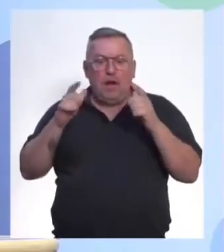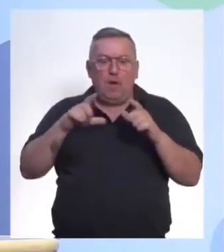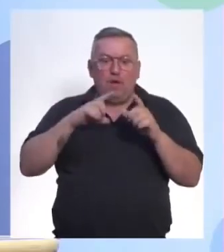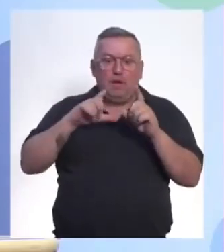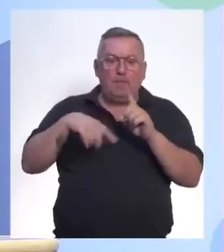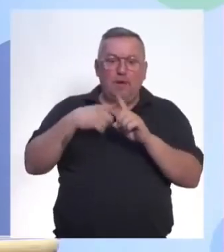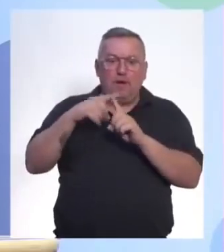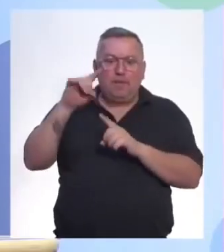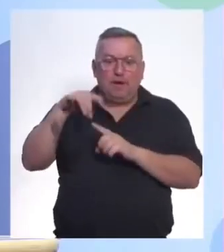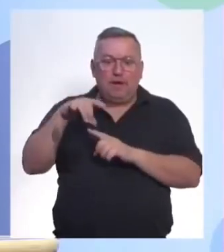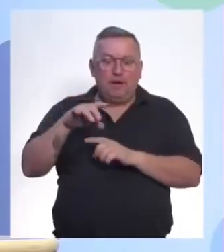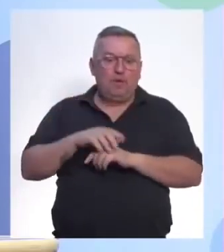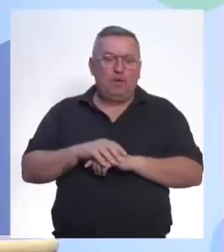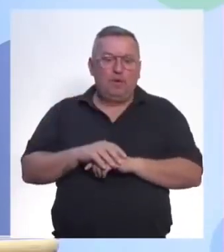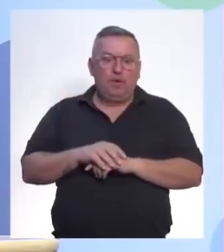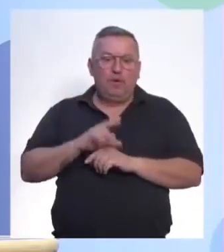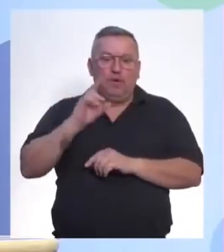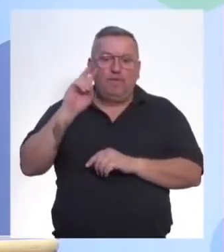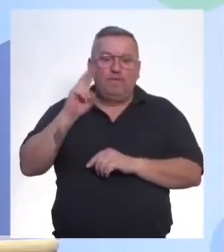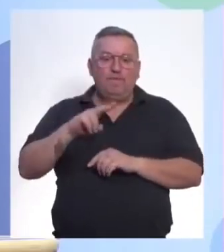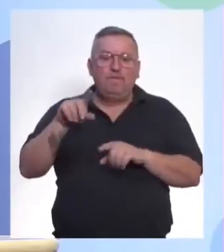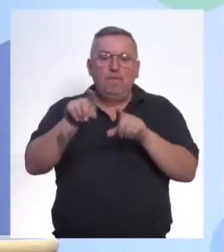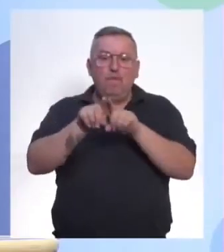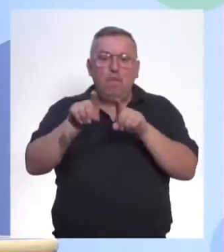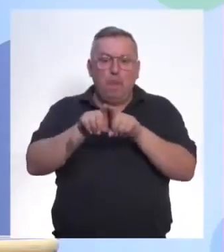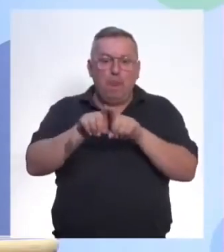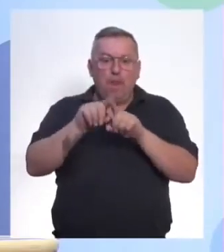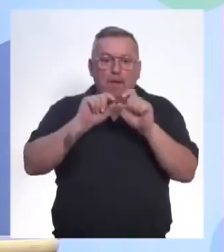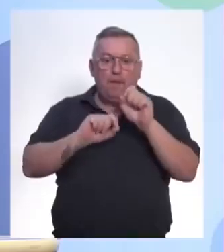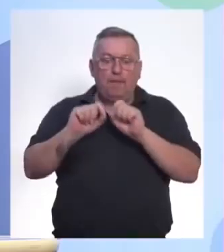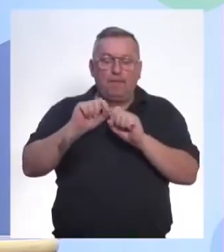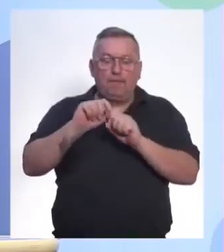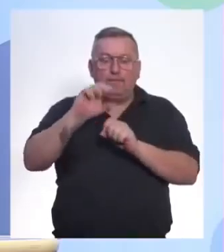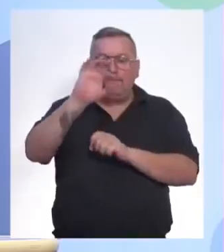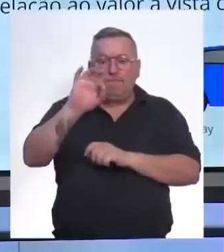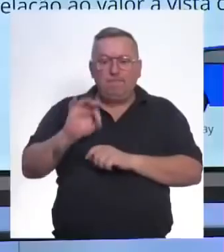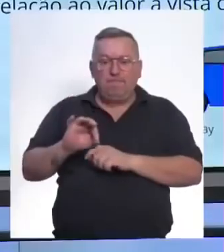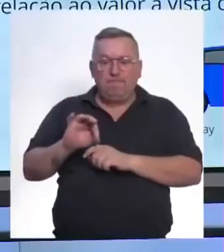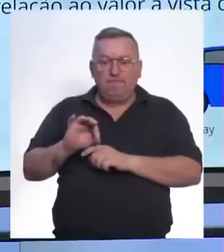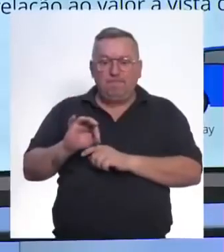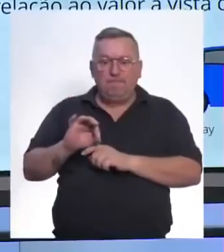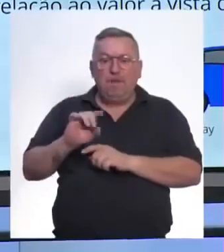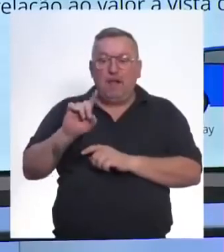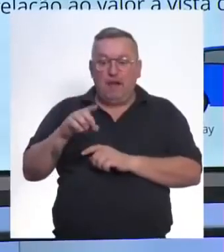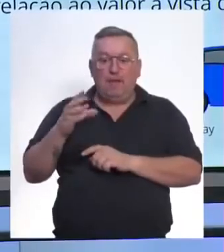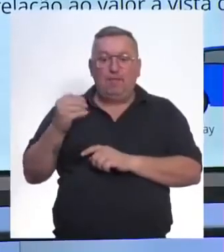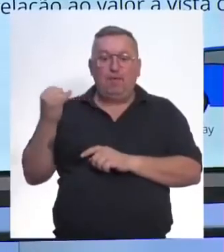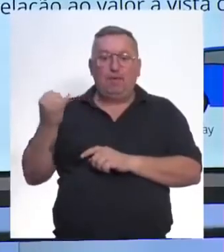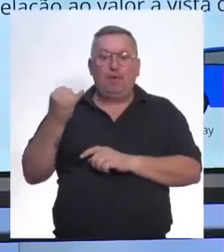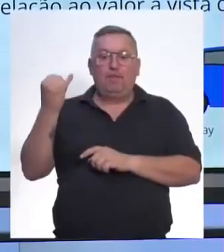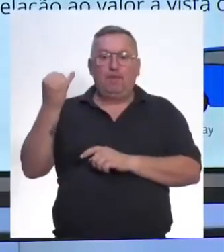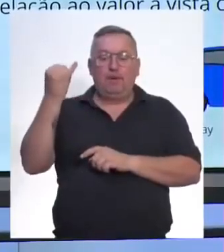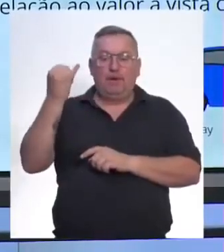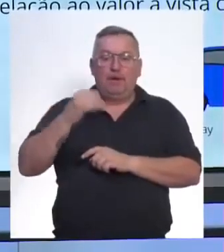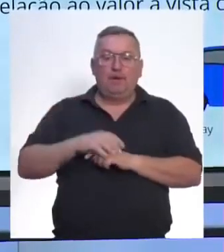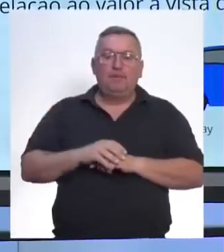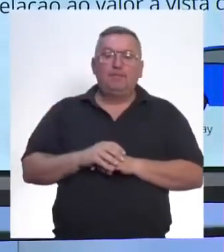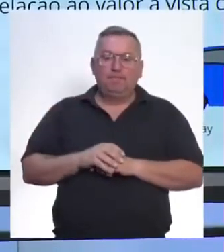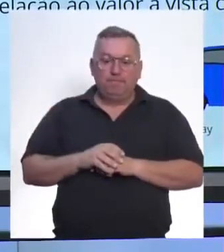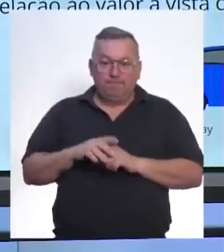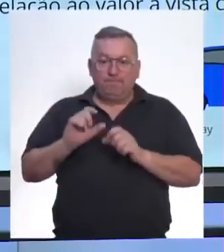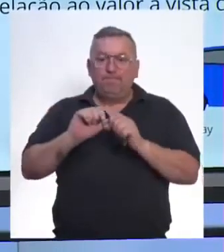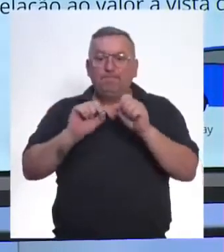mais barato, não está, considerando também a questão de porcentagem. Porcentagem é muito importante, né?